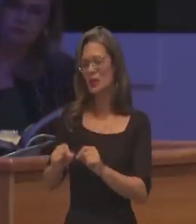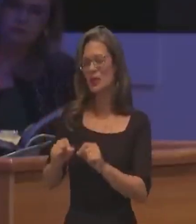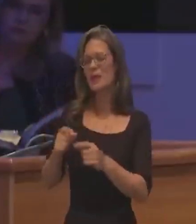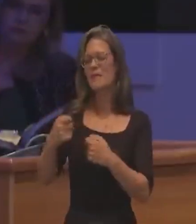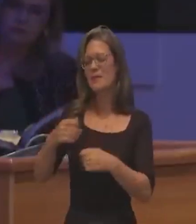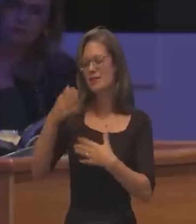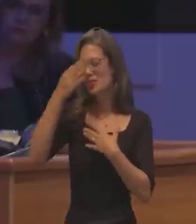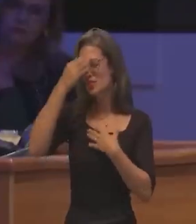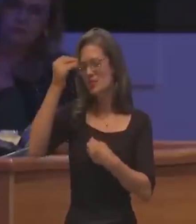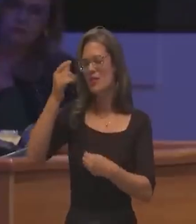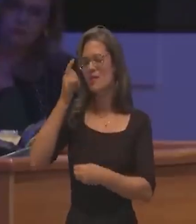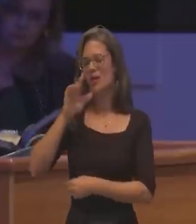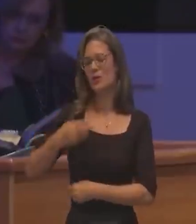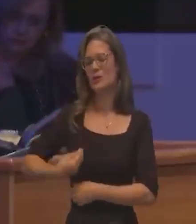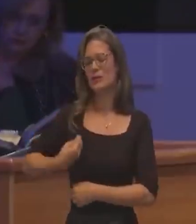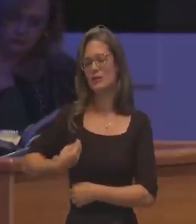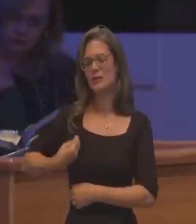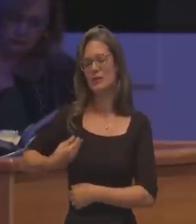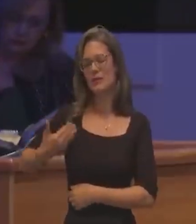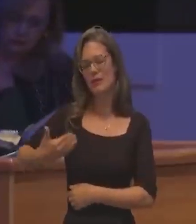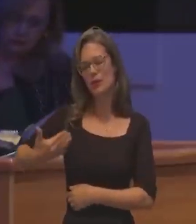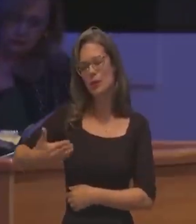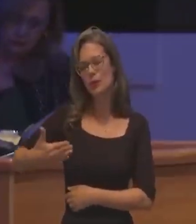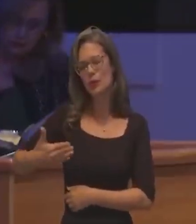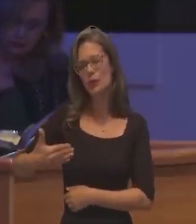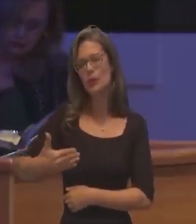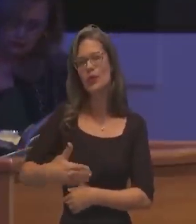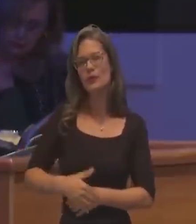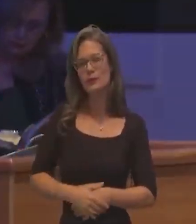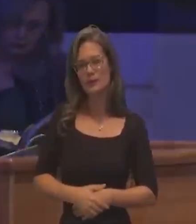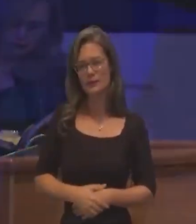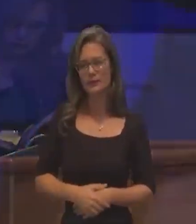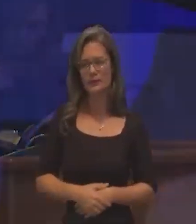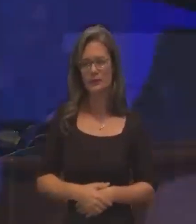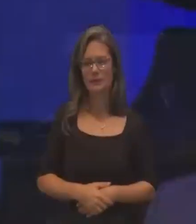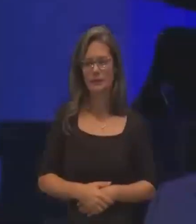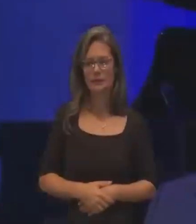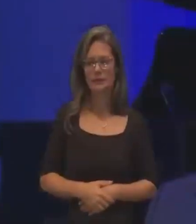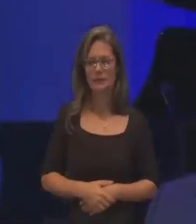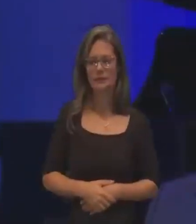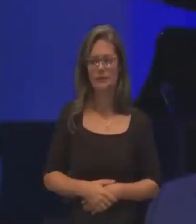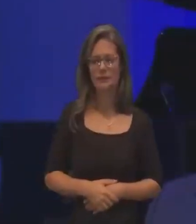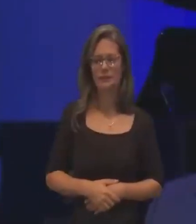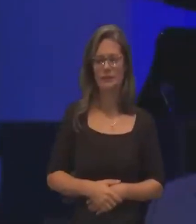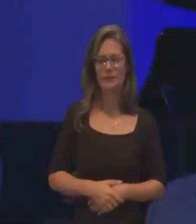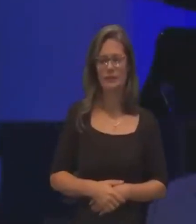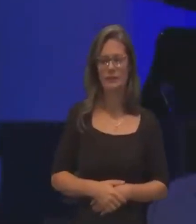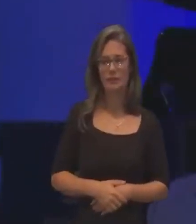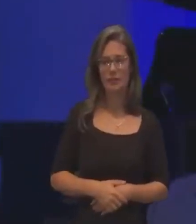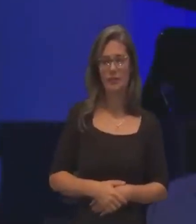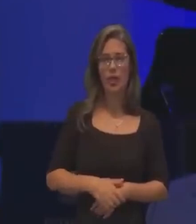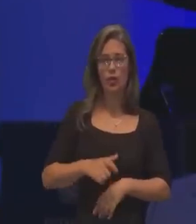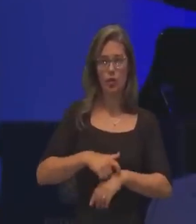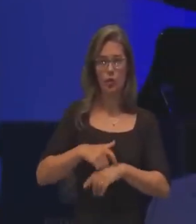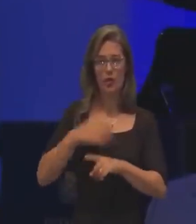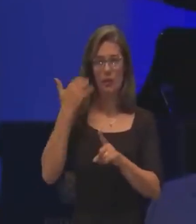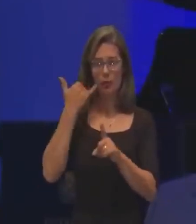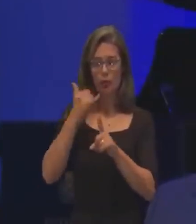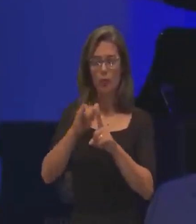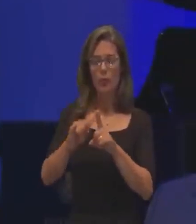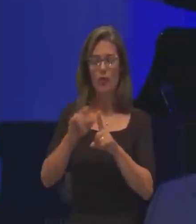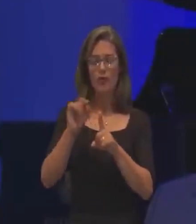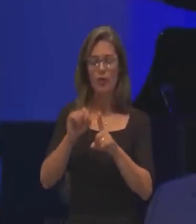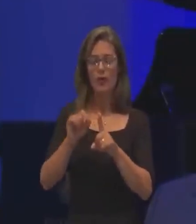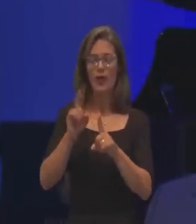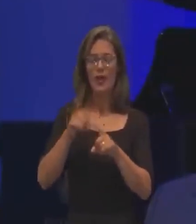nos dias dessas palavras que foram ditas, eram dias terríveis, de ameaça